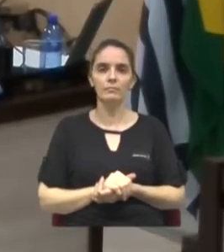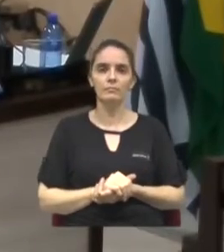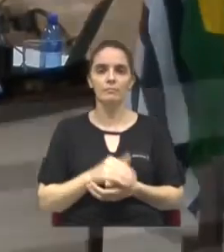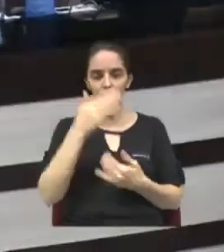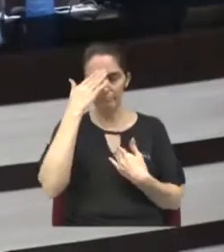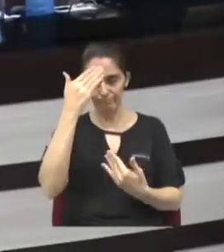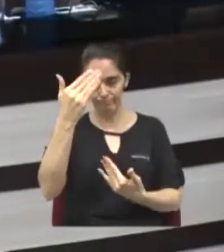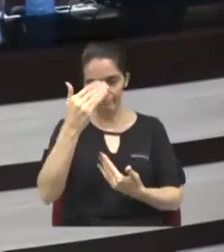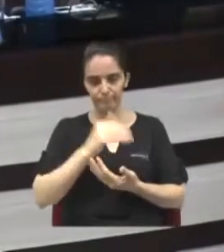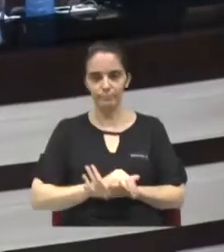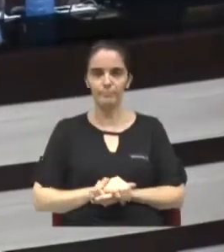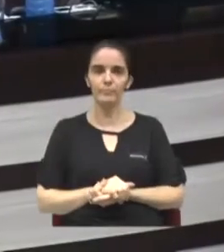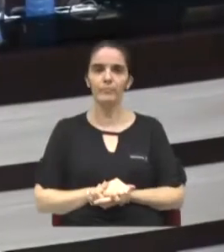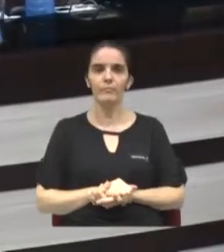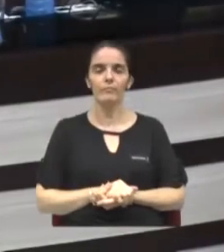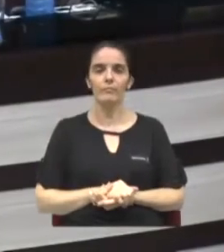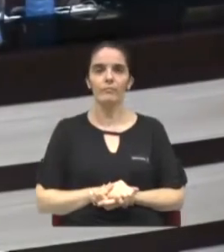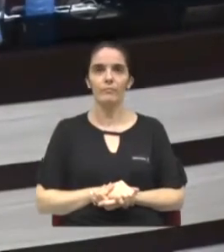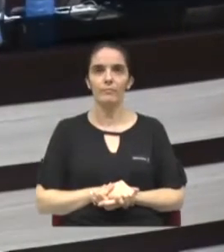Obrigado.